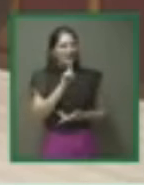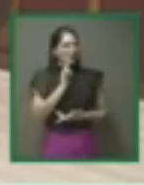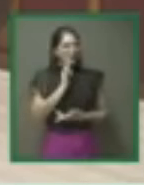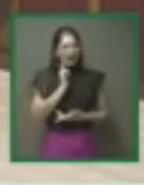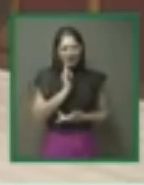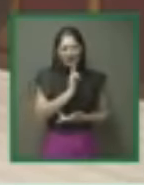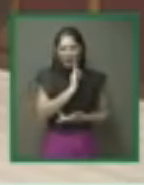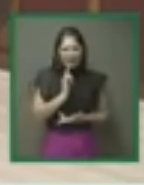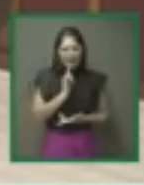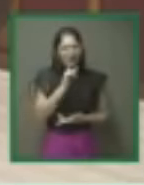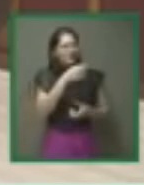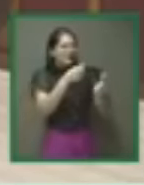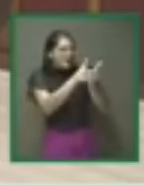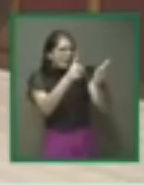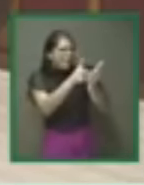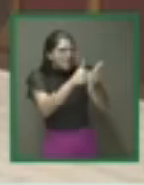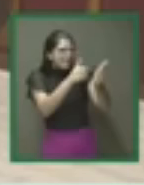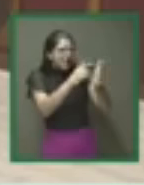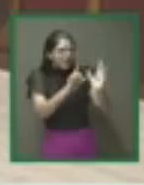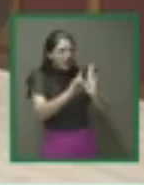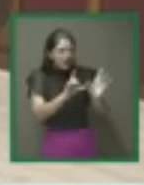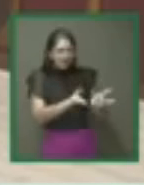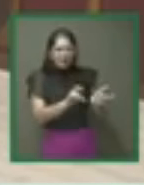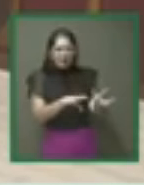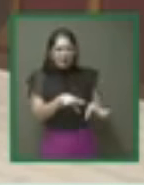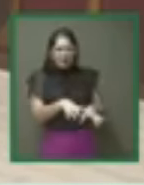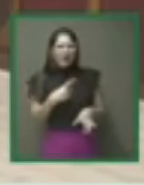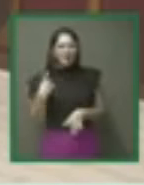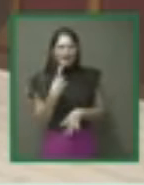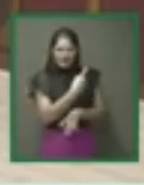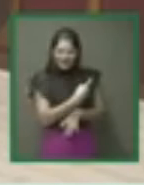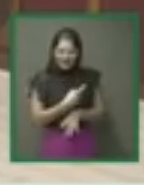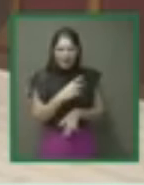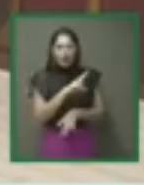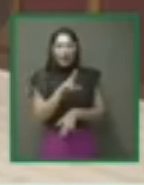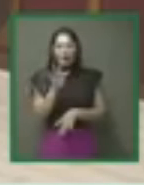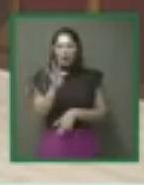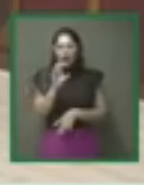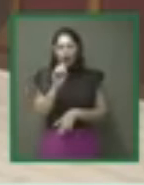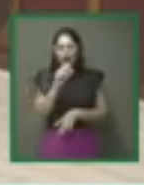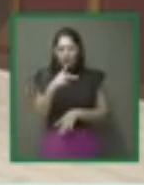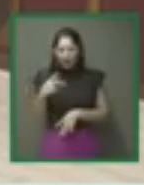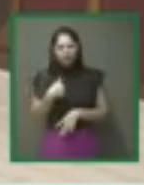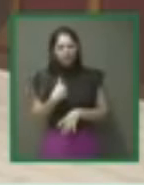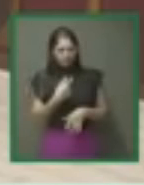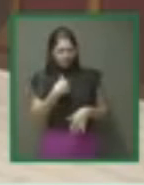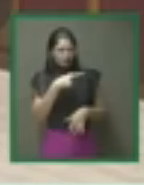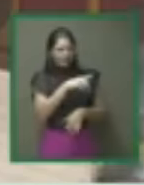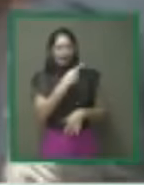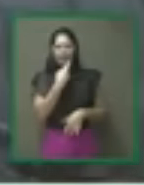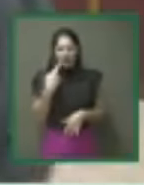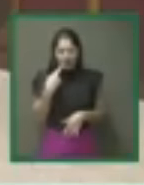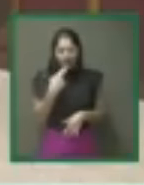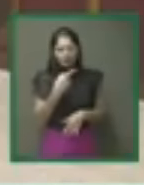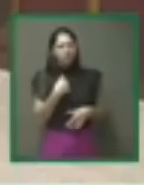que é próximo da Top, lá do Perfumes. E eu estava nesse restaurante, estava eu, estava o Eterlon, estava